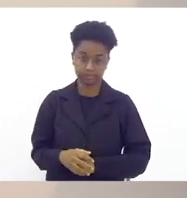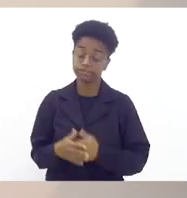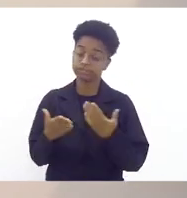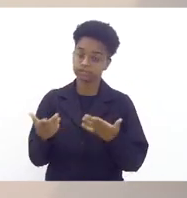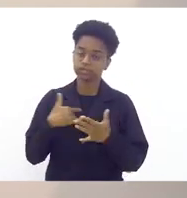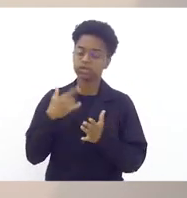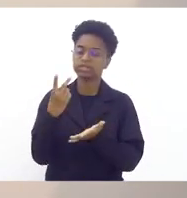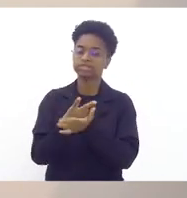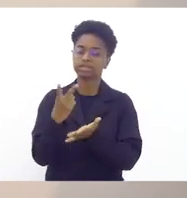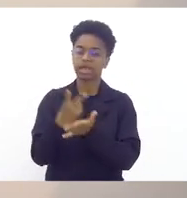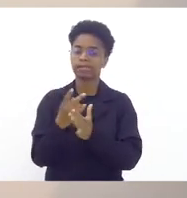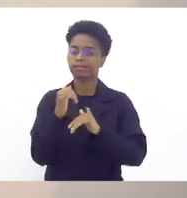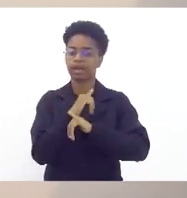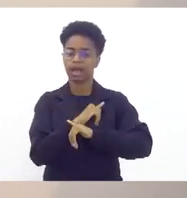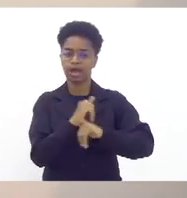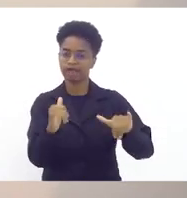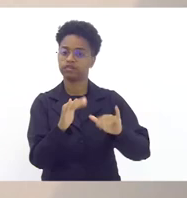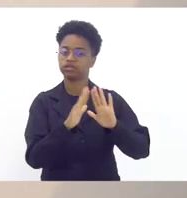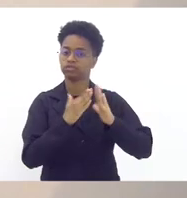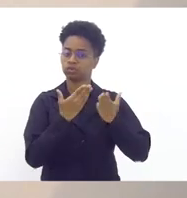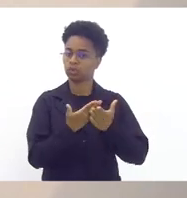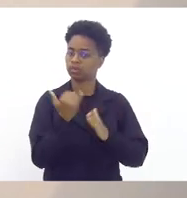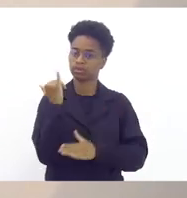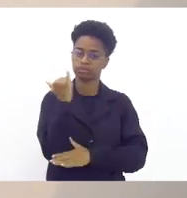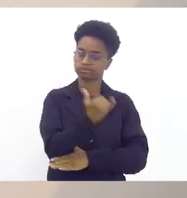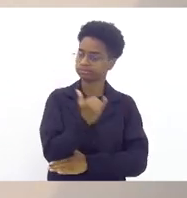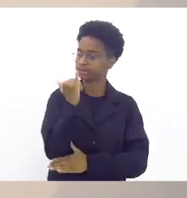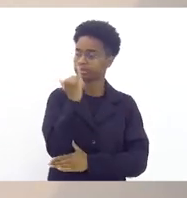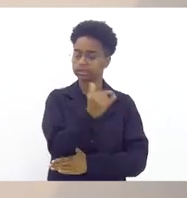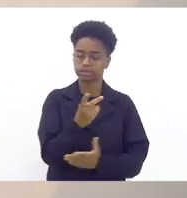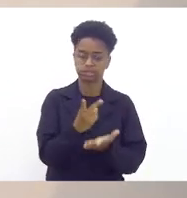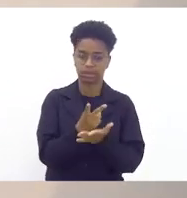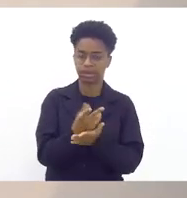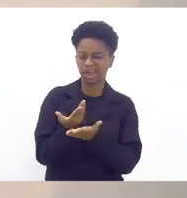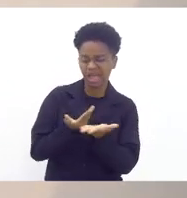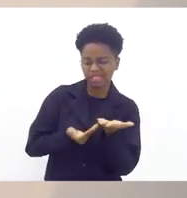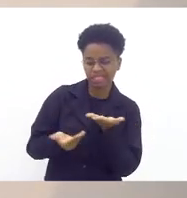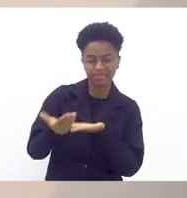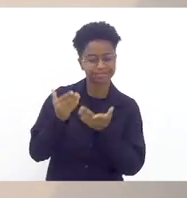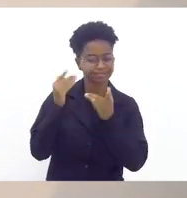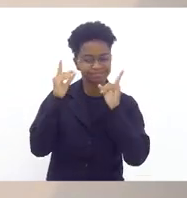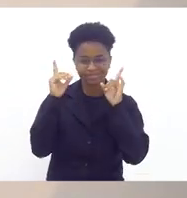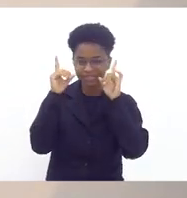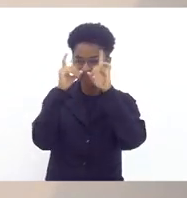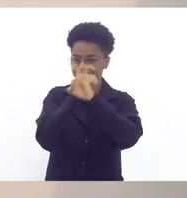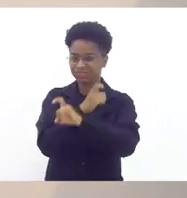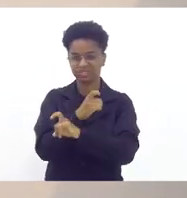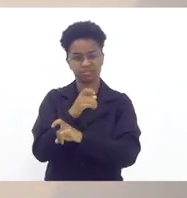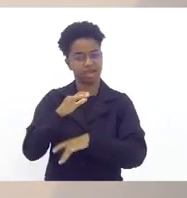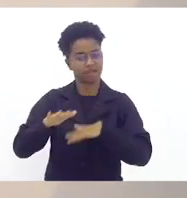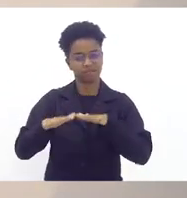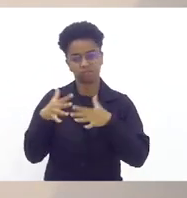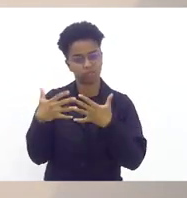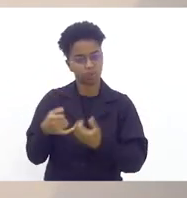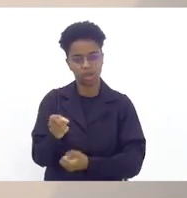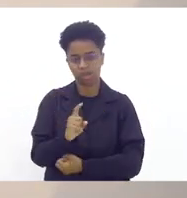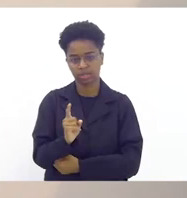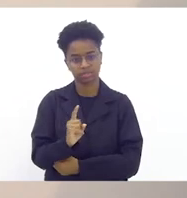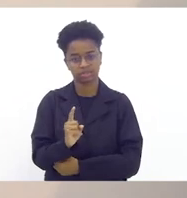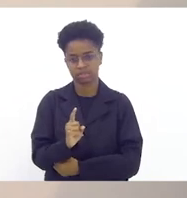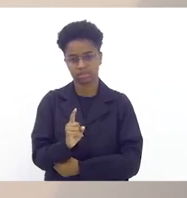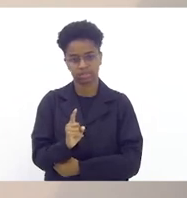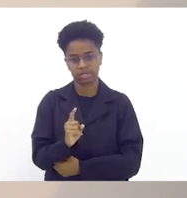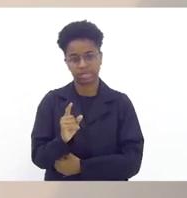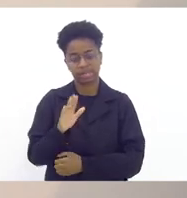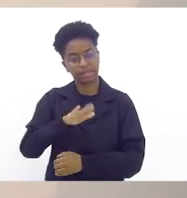comunicando esses atos às escolas. A interação entre eles é difícil. Nem sempre eles aceitam com que as